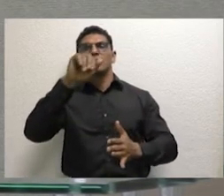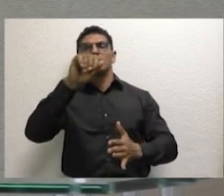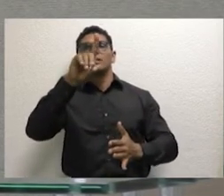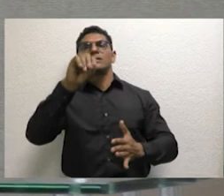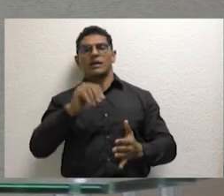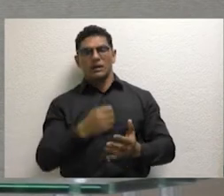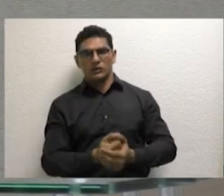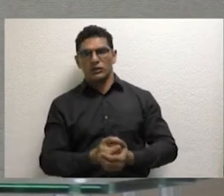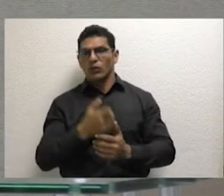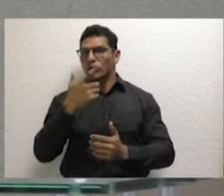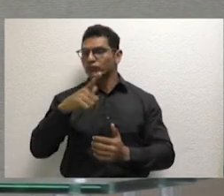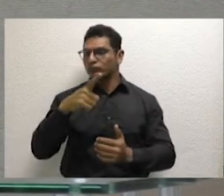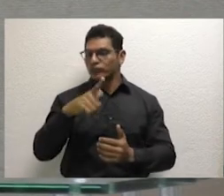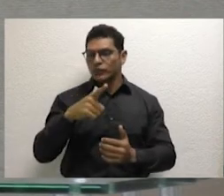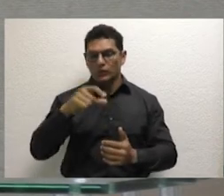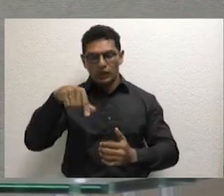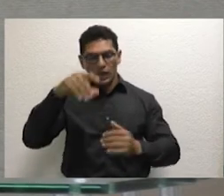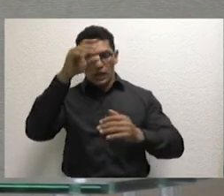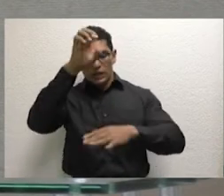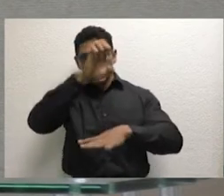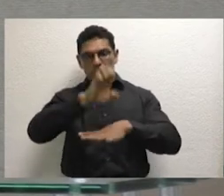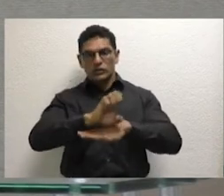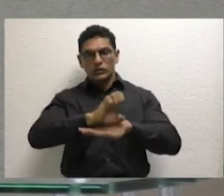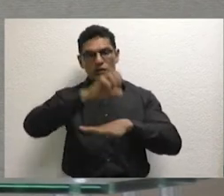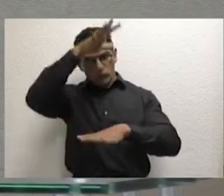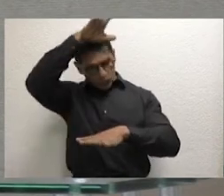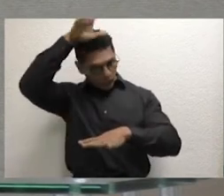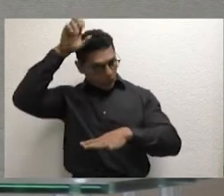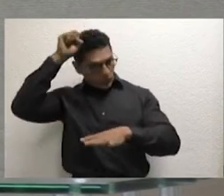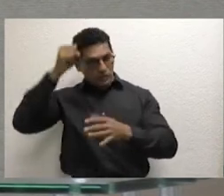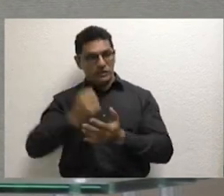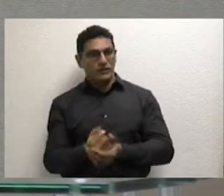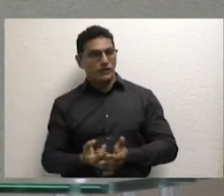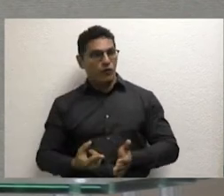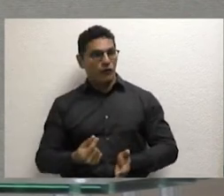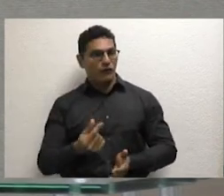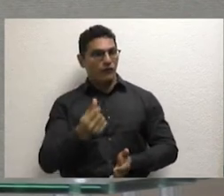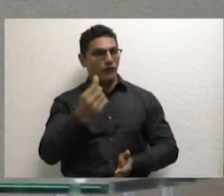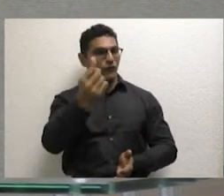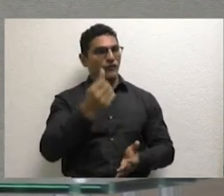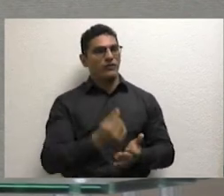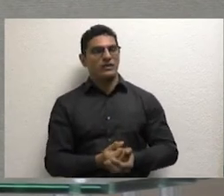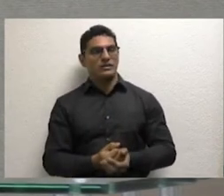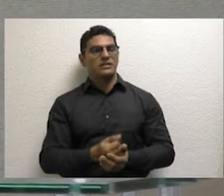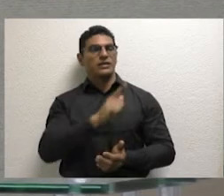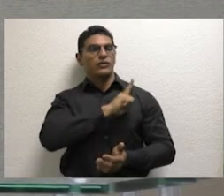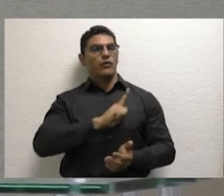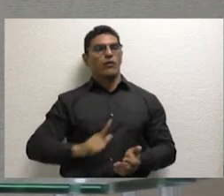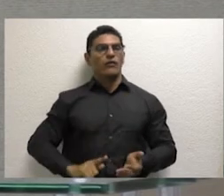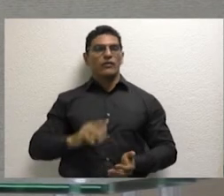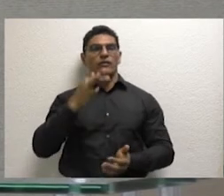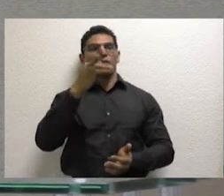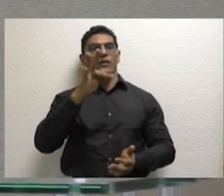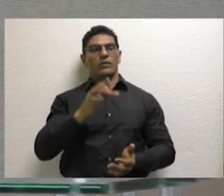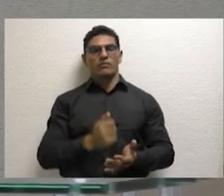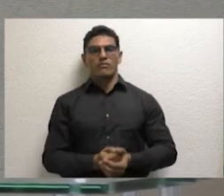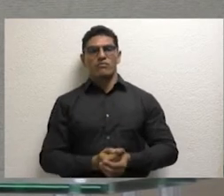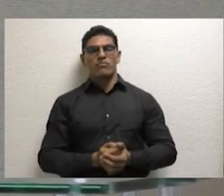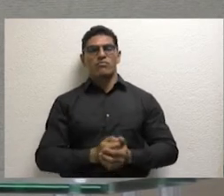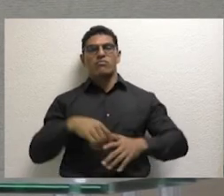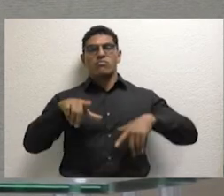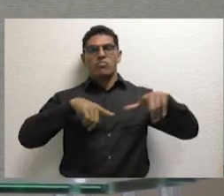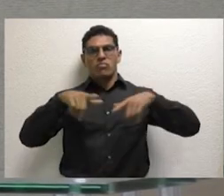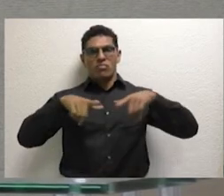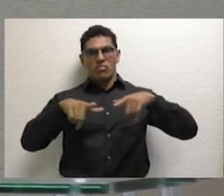ausência dela vai deixar um rombo no cofre do governo o emprego várias colunas eu